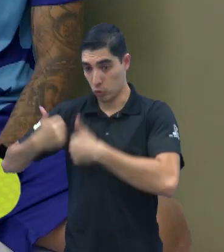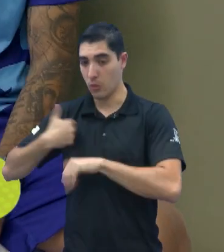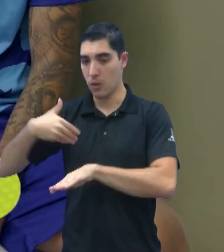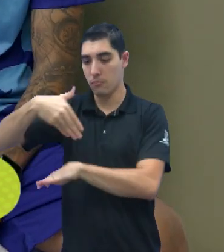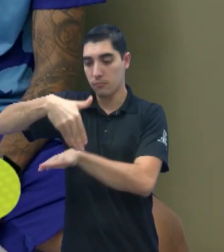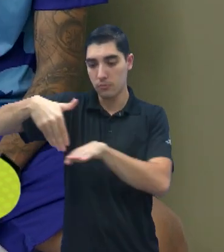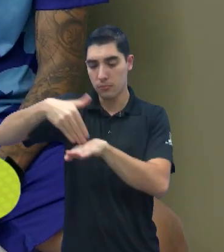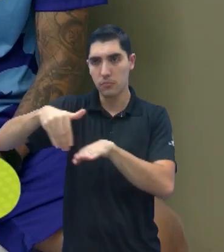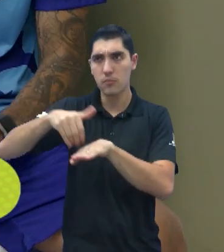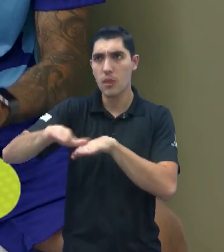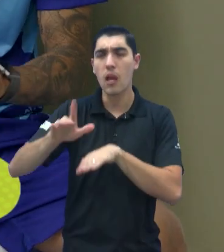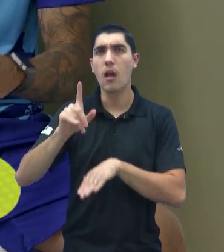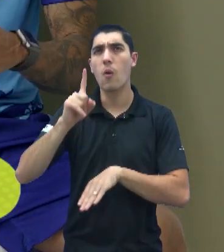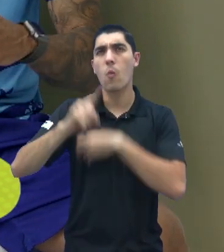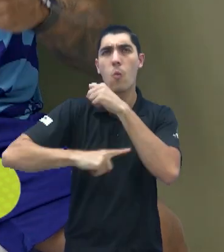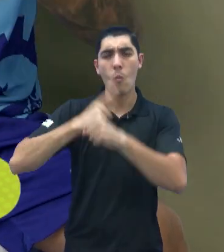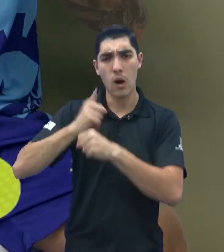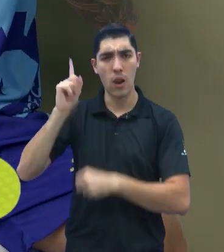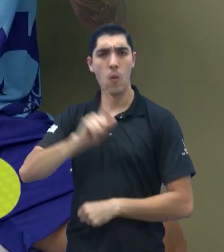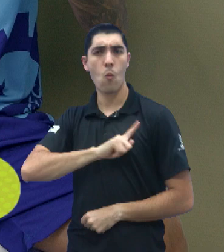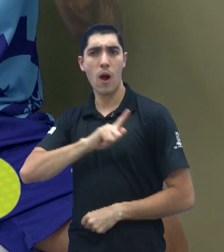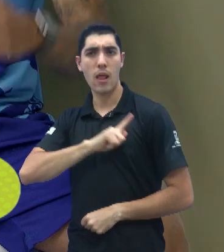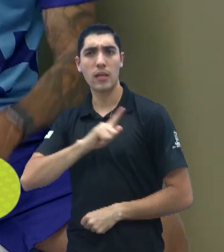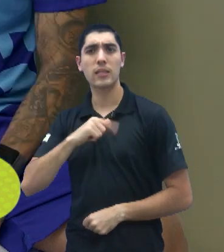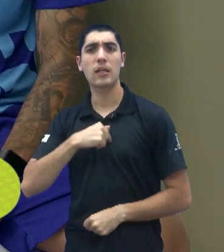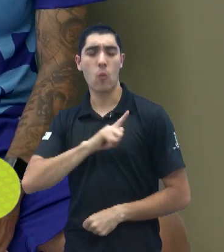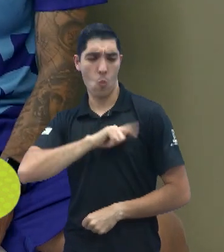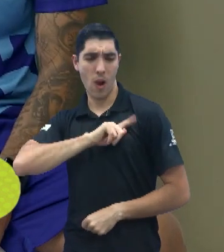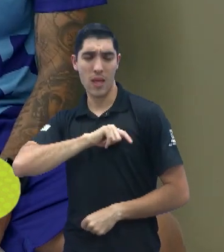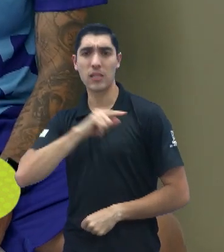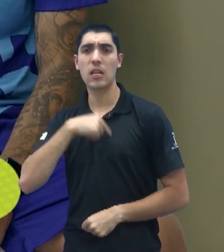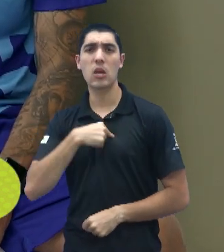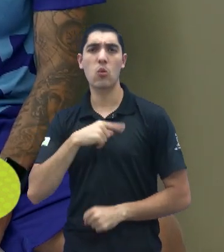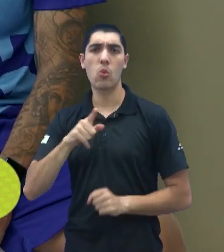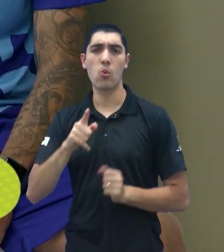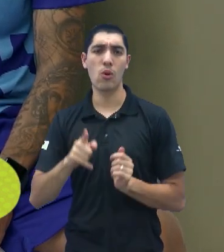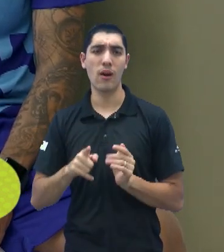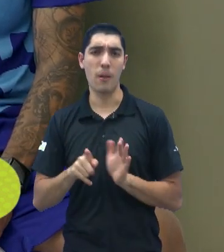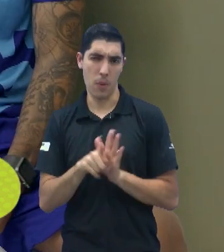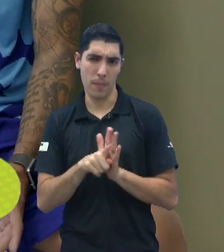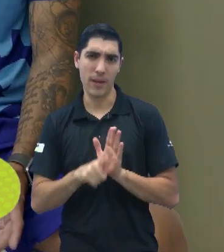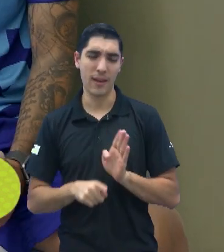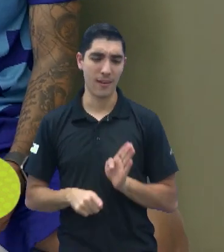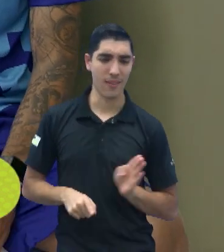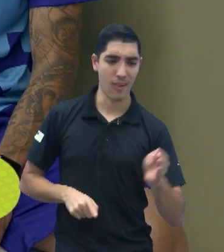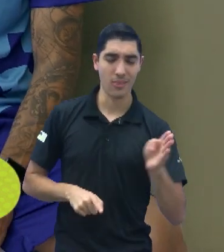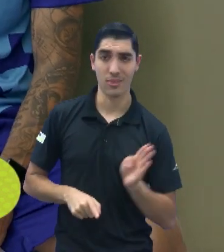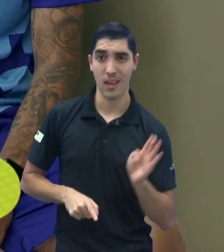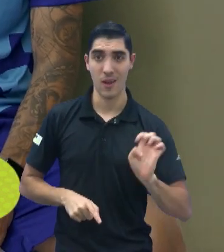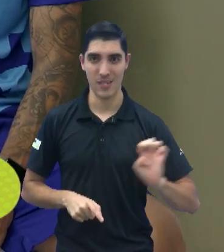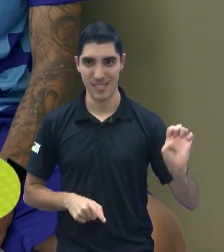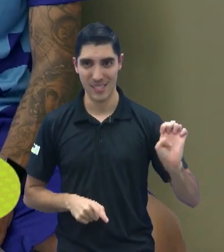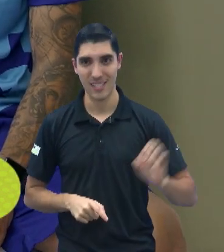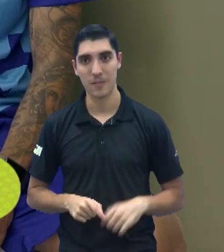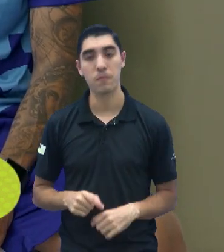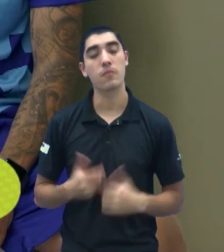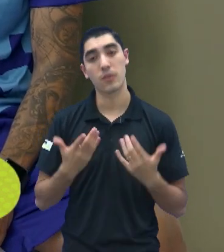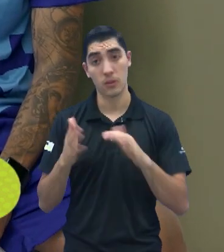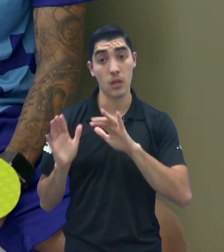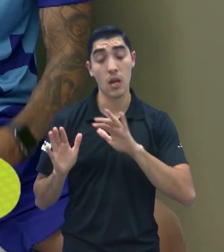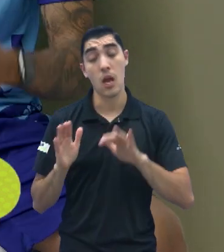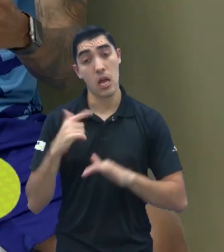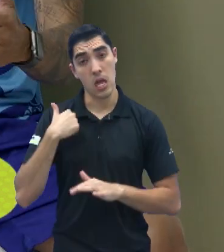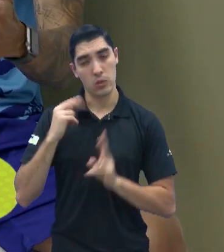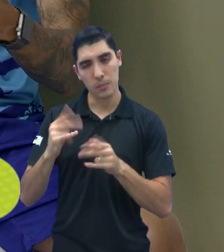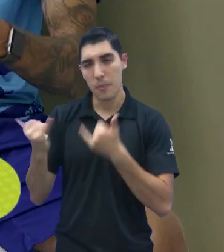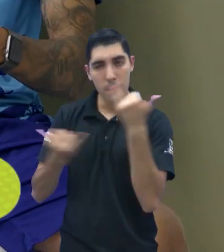joguei um ano no Guarani de lateral esquerdo, mas praticamente só apoiava. E, cara, eu até brinco com os meninos falando muito disso, que eu